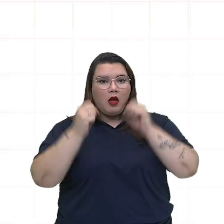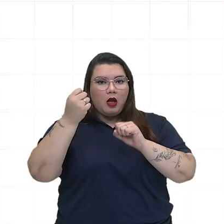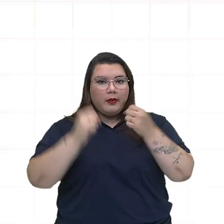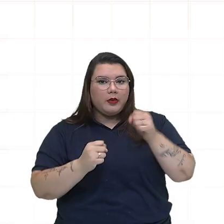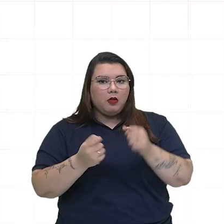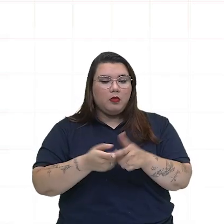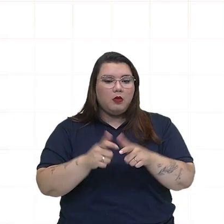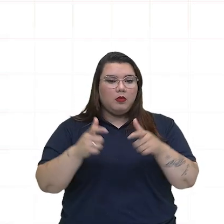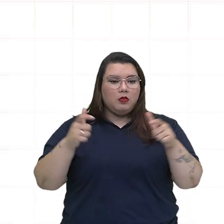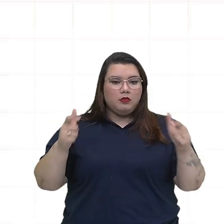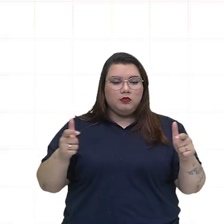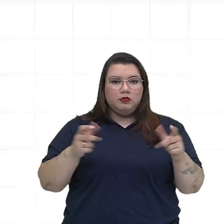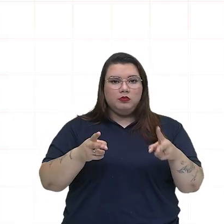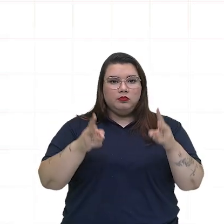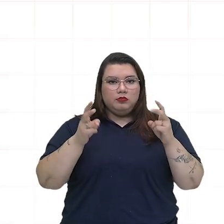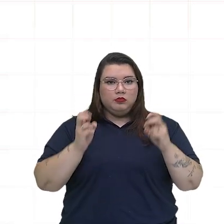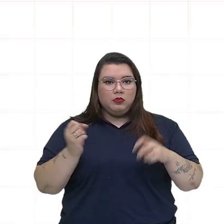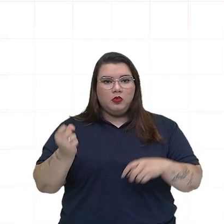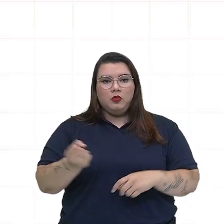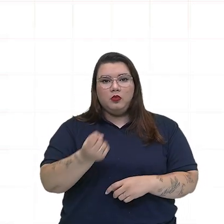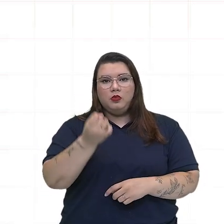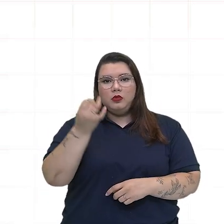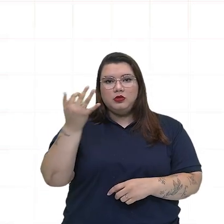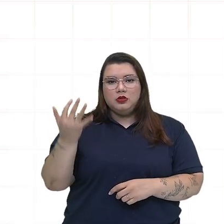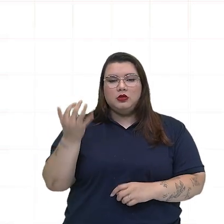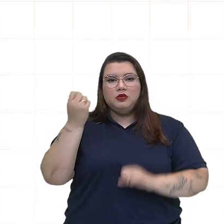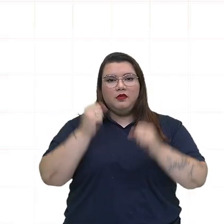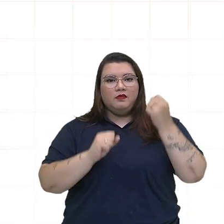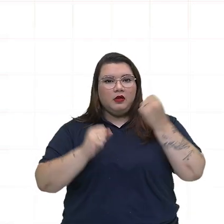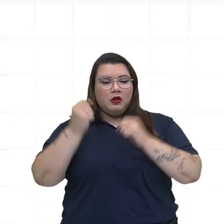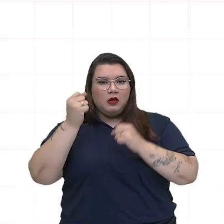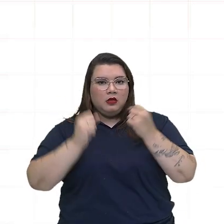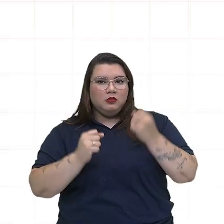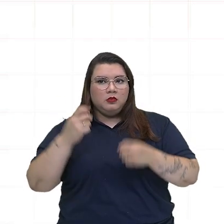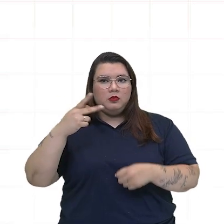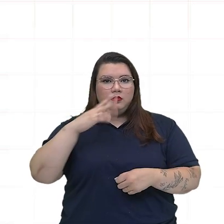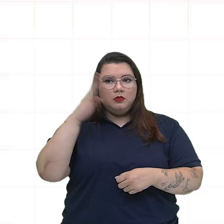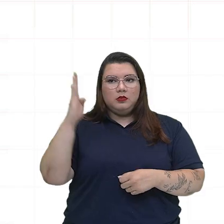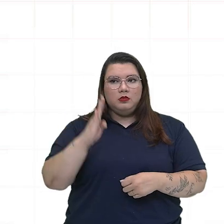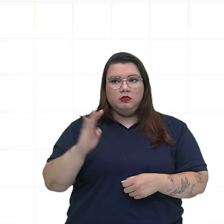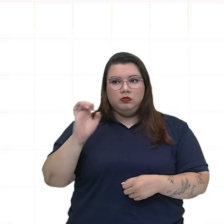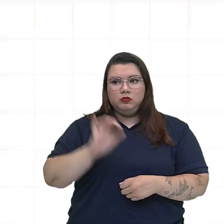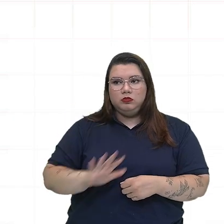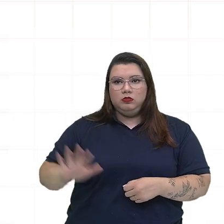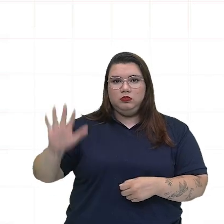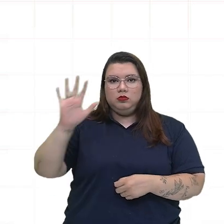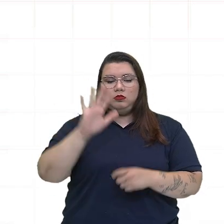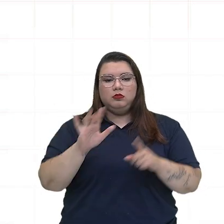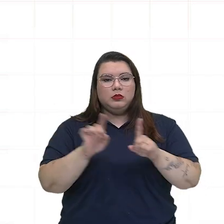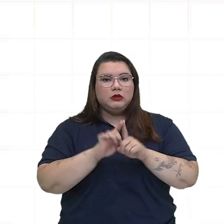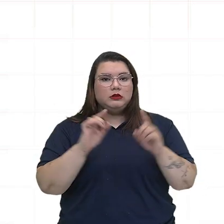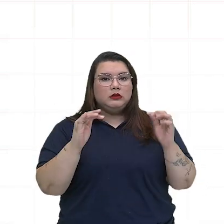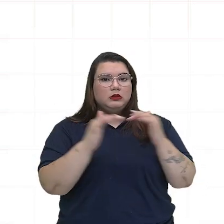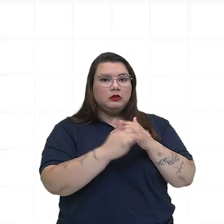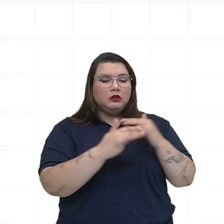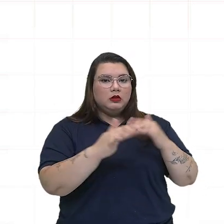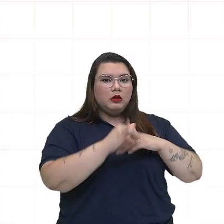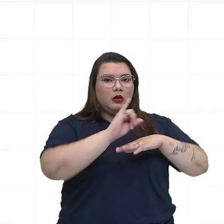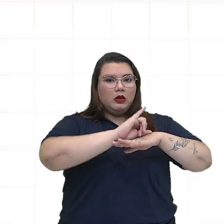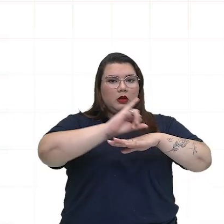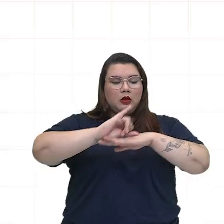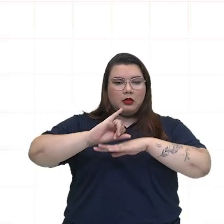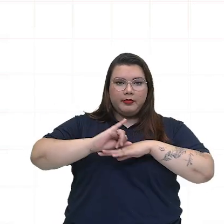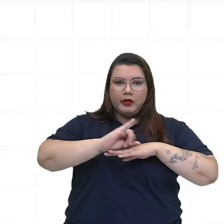gente observa aí, né, essa grande quantidade de indústrias aí no Brasil. A gente observa principalmente nas grandes cidades, nas